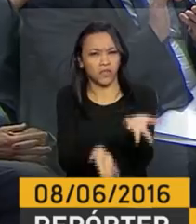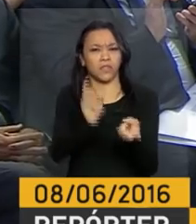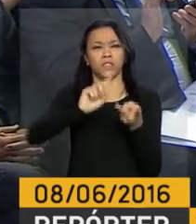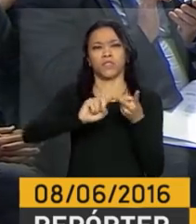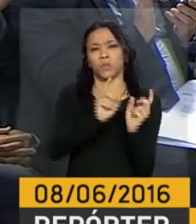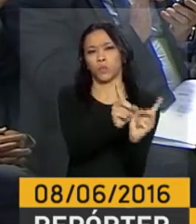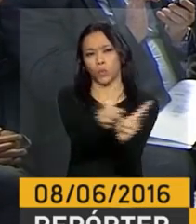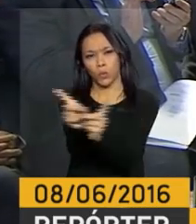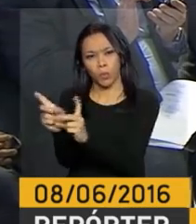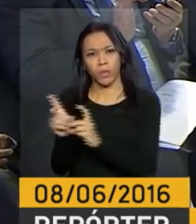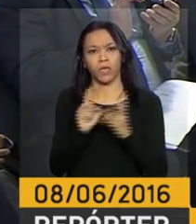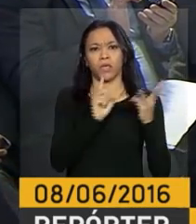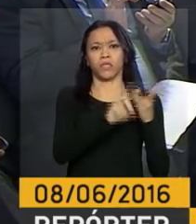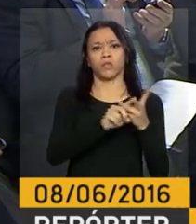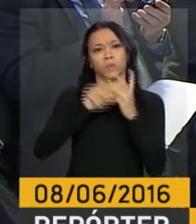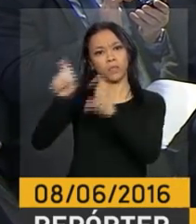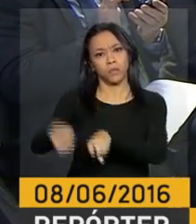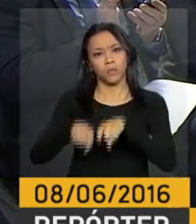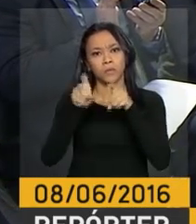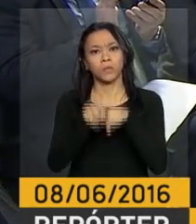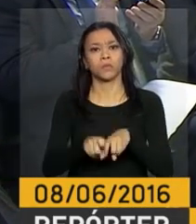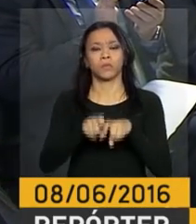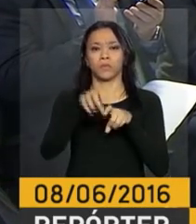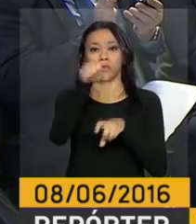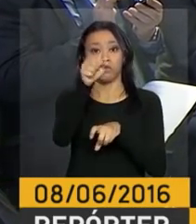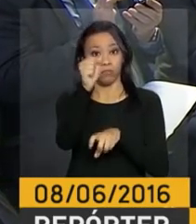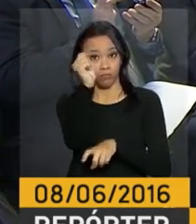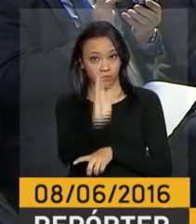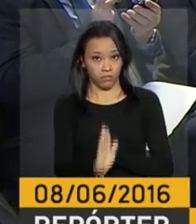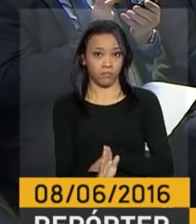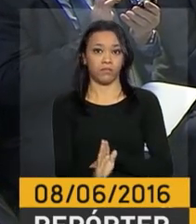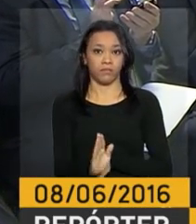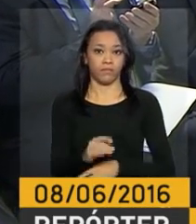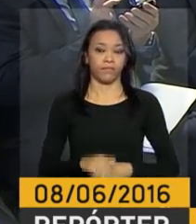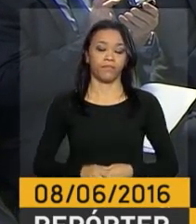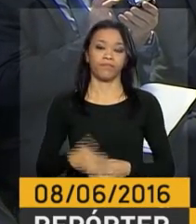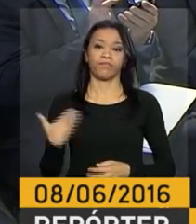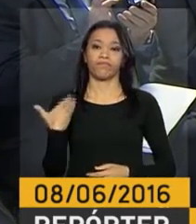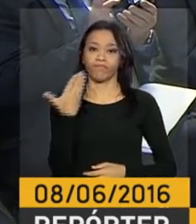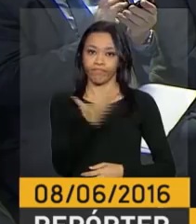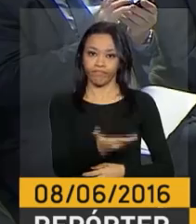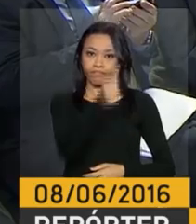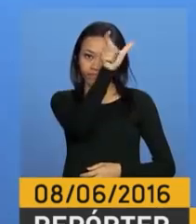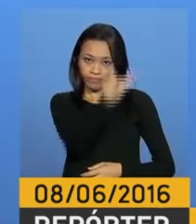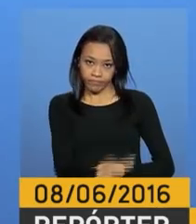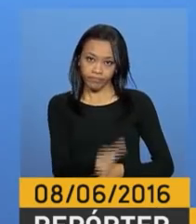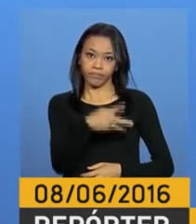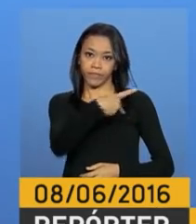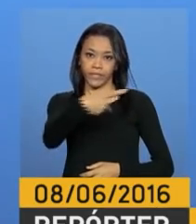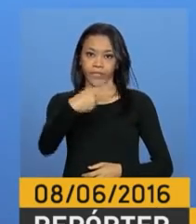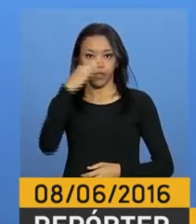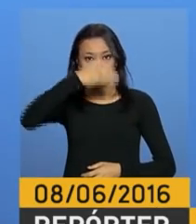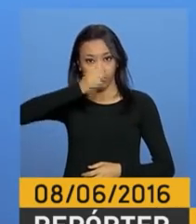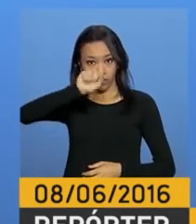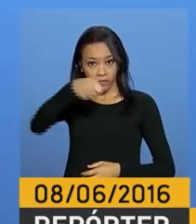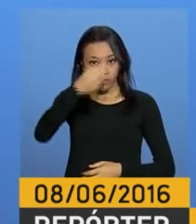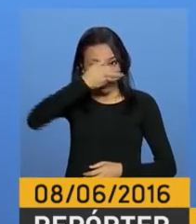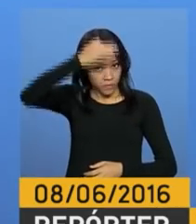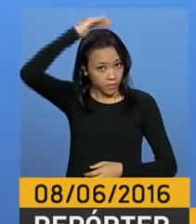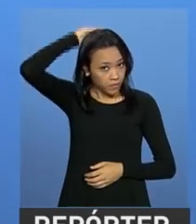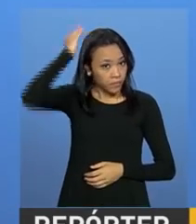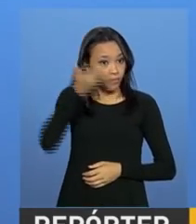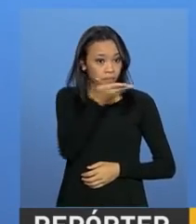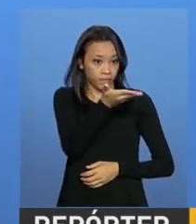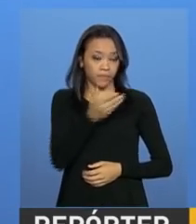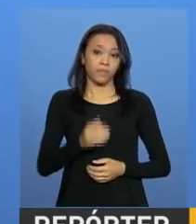agricultura do Brasil senhor presidente Michel Temer aqui as